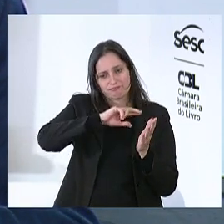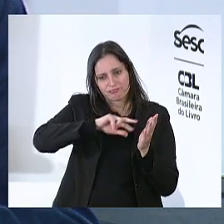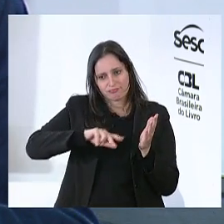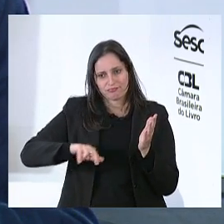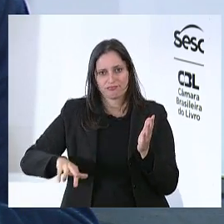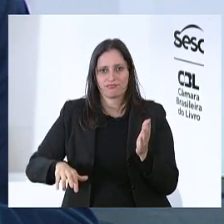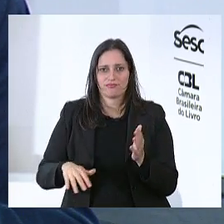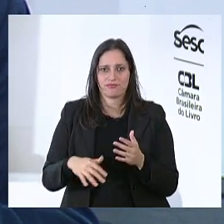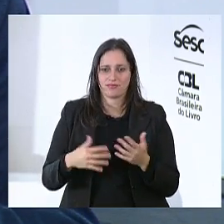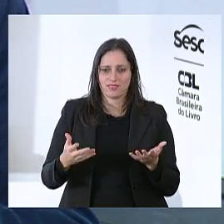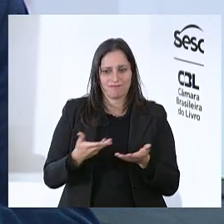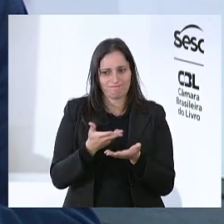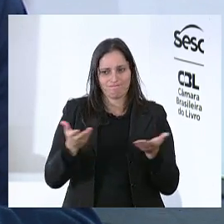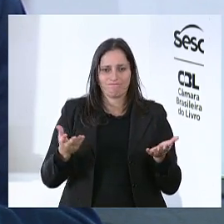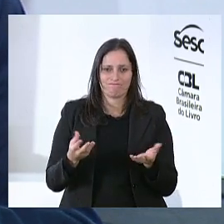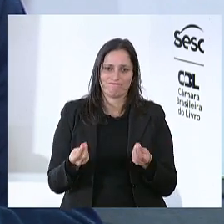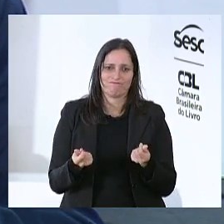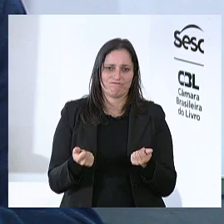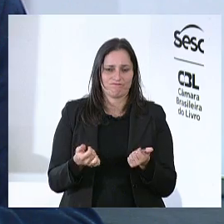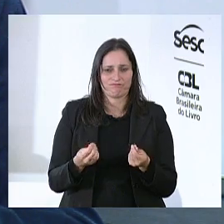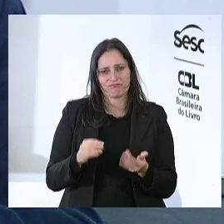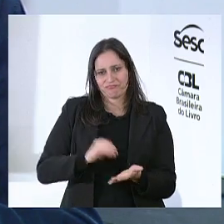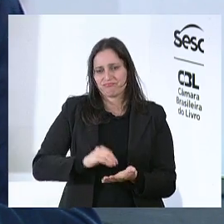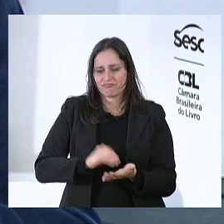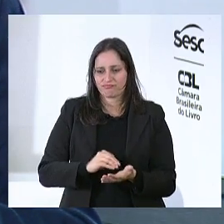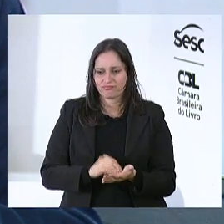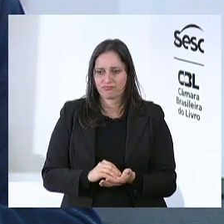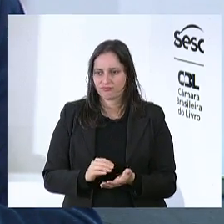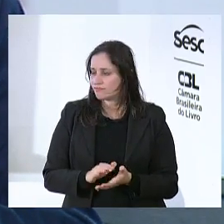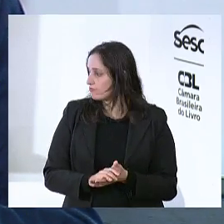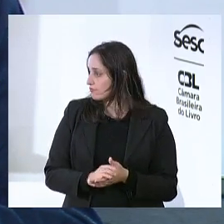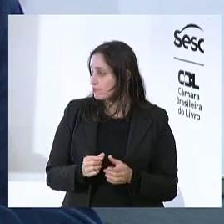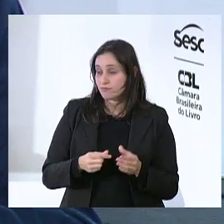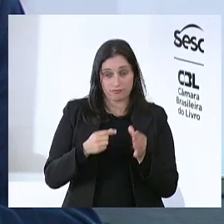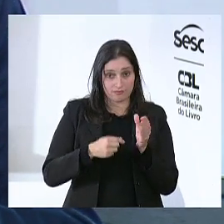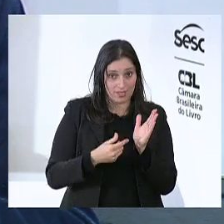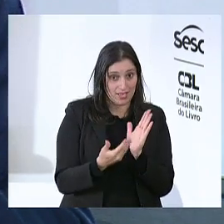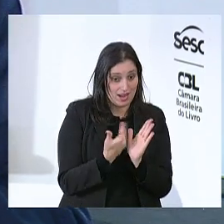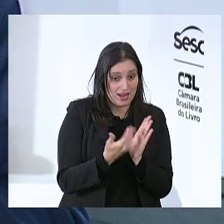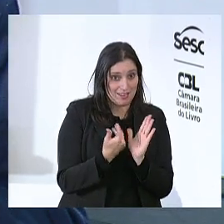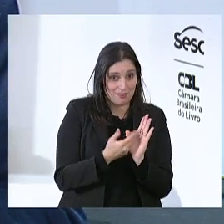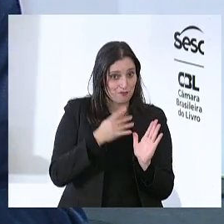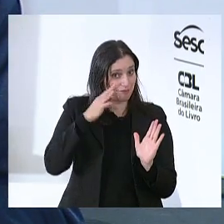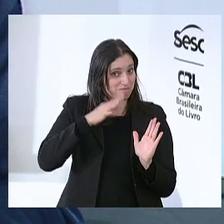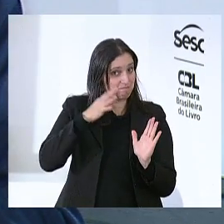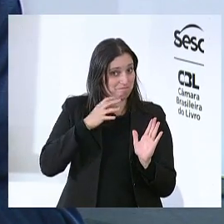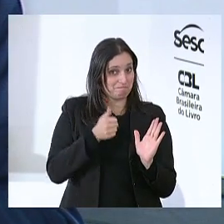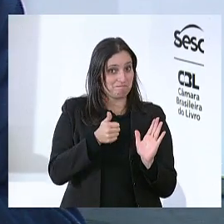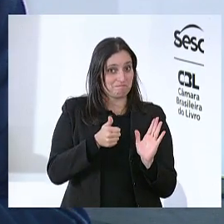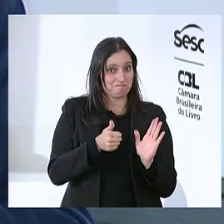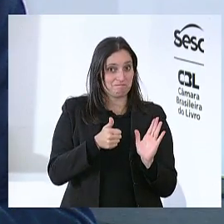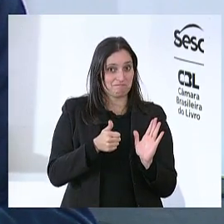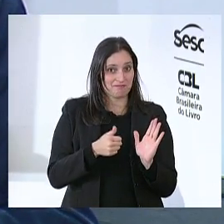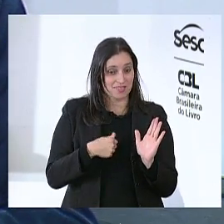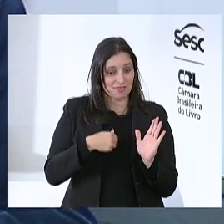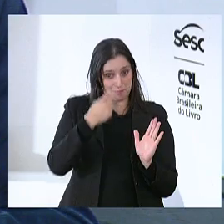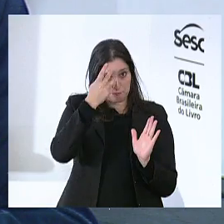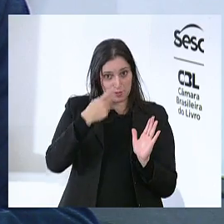essa palhaçada. Gente, esse é um livro ilegal, viu? Opinião do autor, naturalmente.